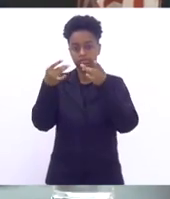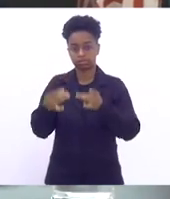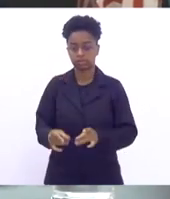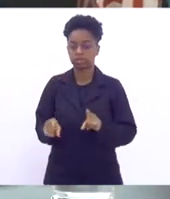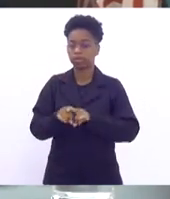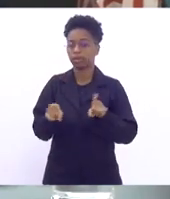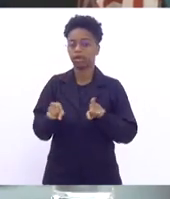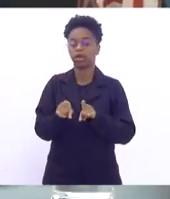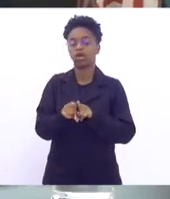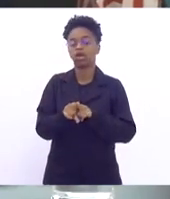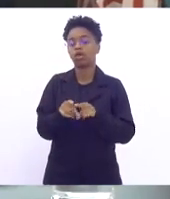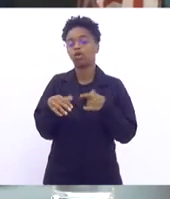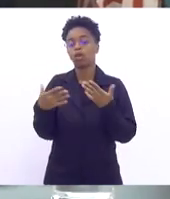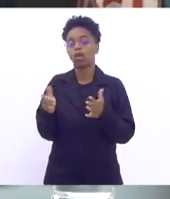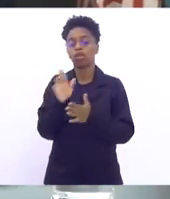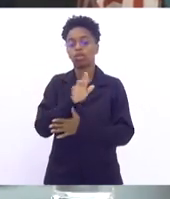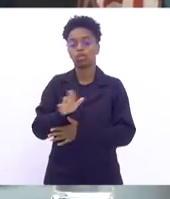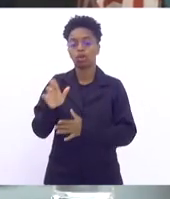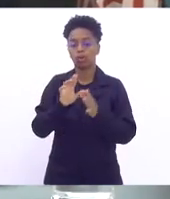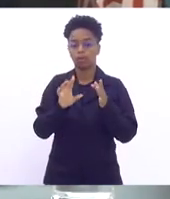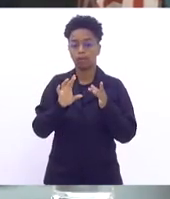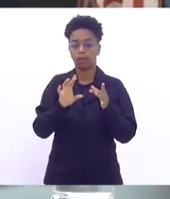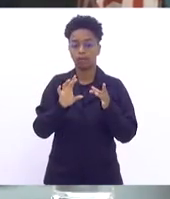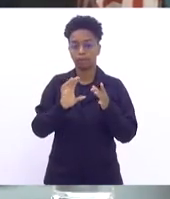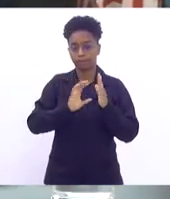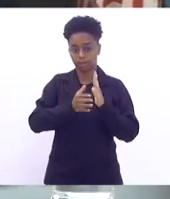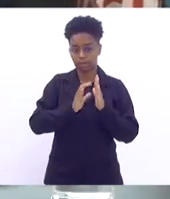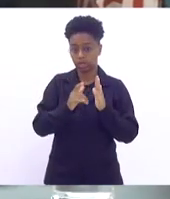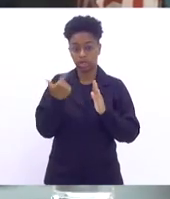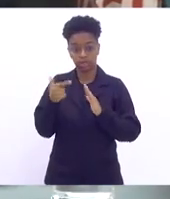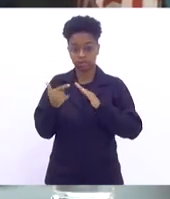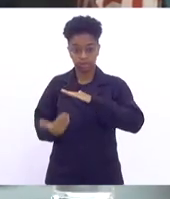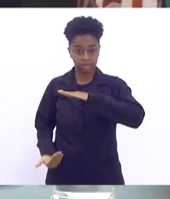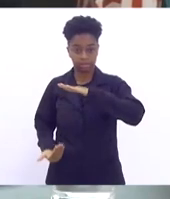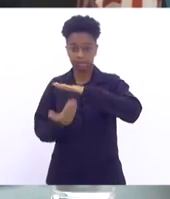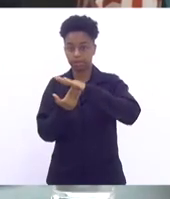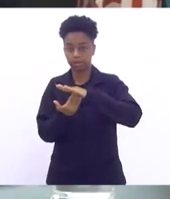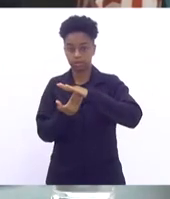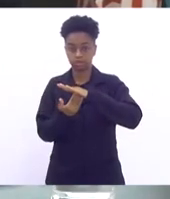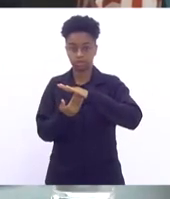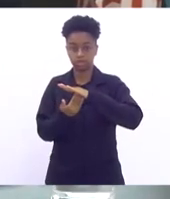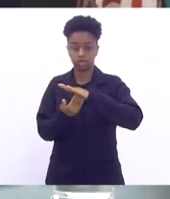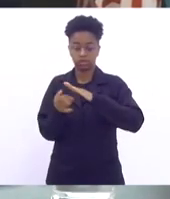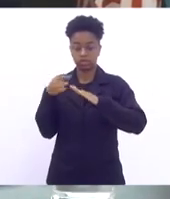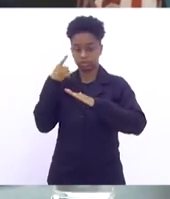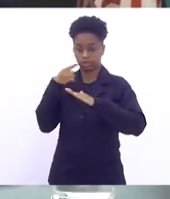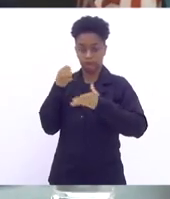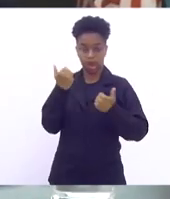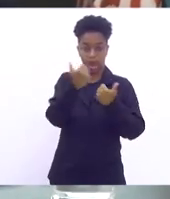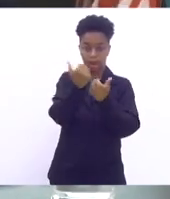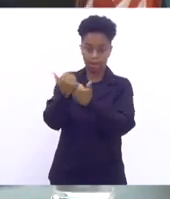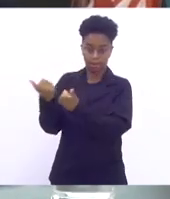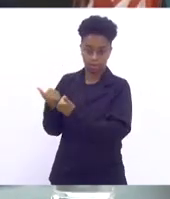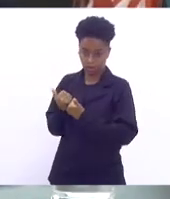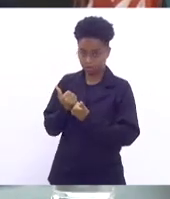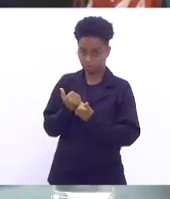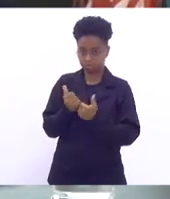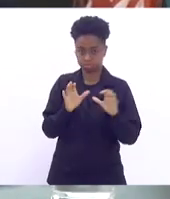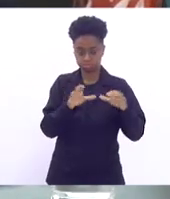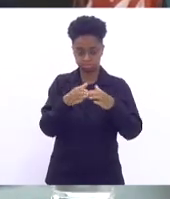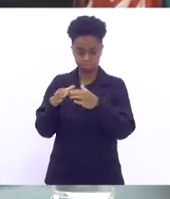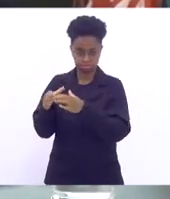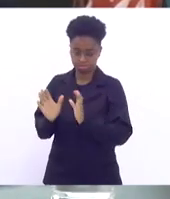dos seus signatários não haverá limite de número para Deputado aderir na condição de apoiador para fim de criação de frente